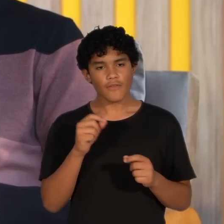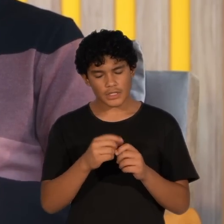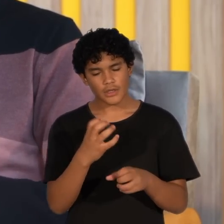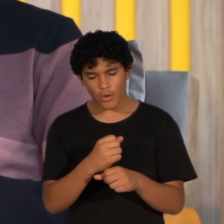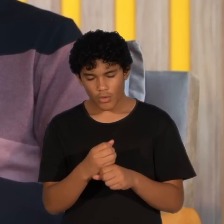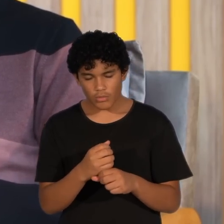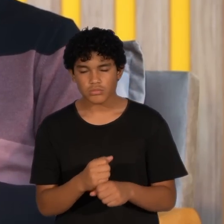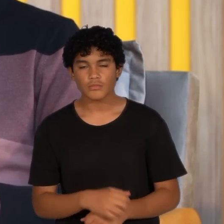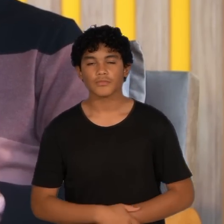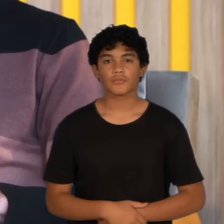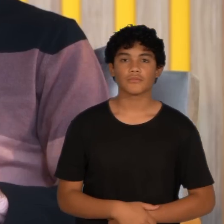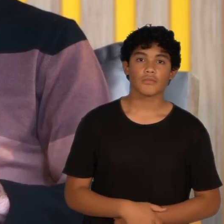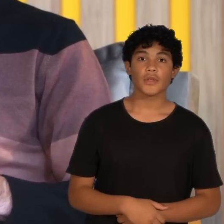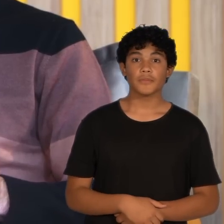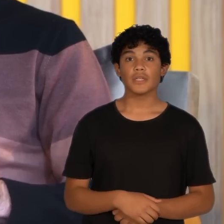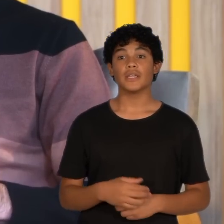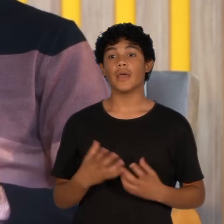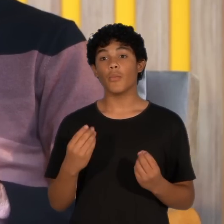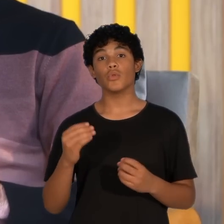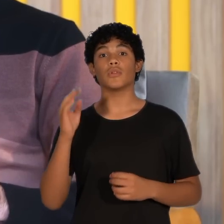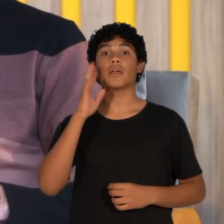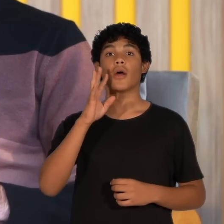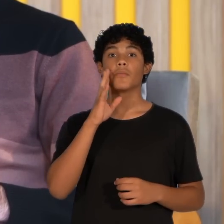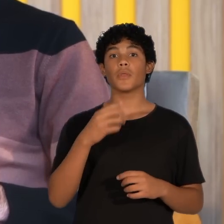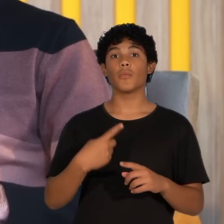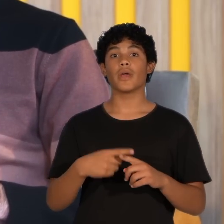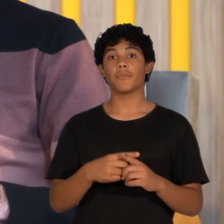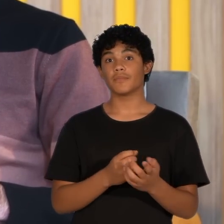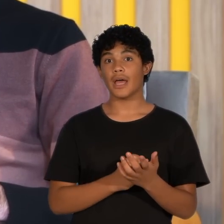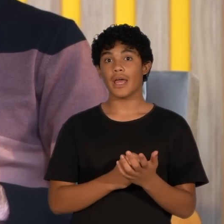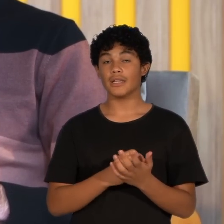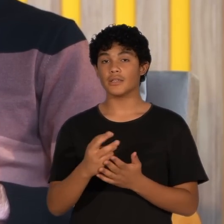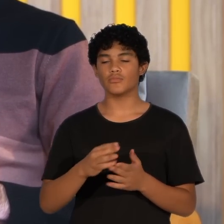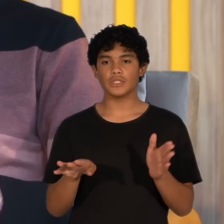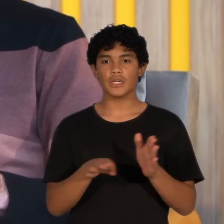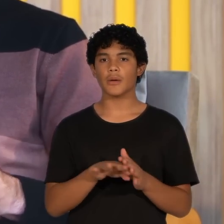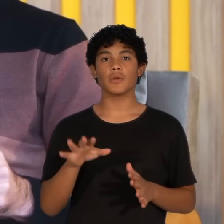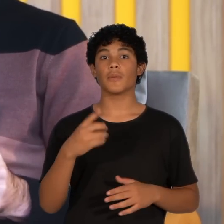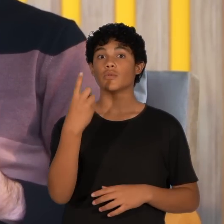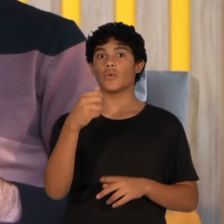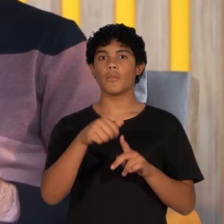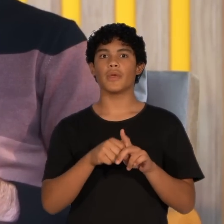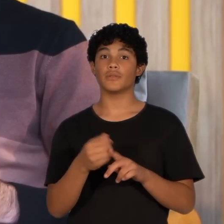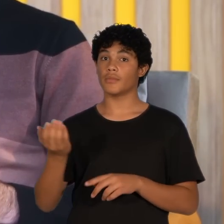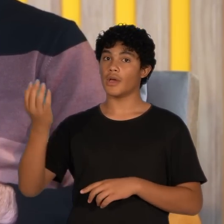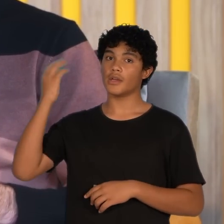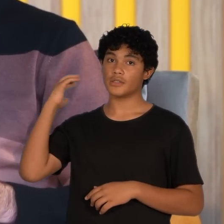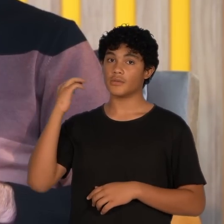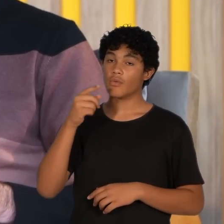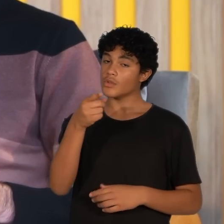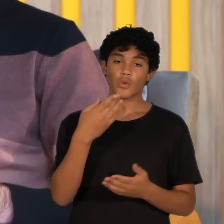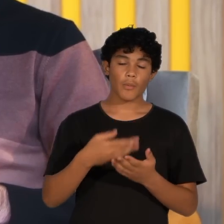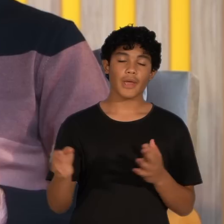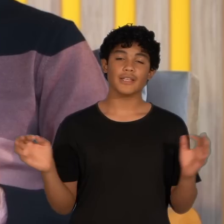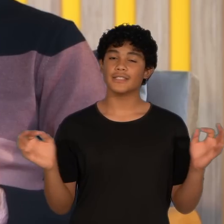você vai ver que eu estou falando a verdade. E olha só, gente, é legal porque a lição ela chega aí praticamente com um mês de antecedência, então você não